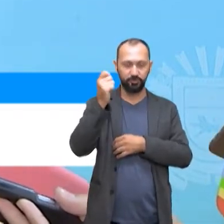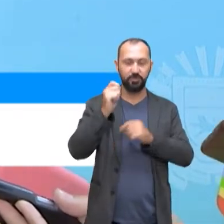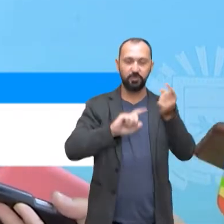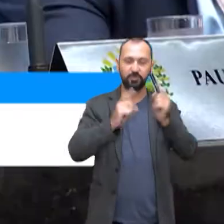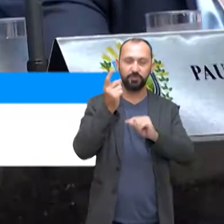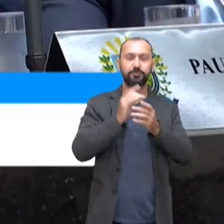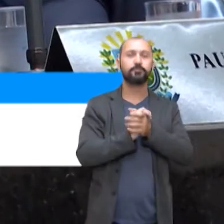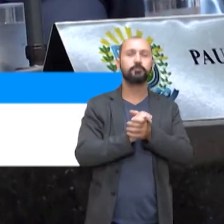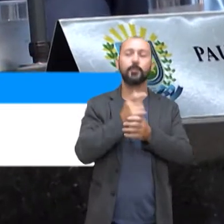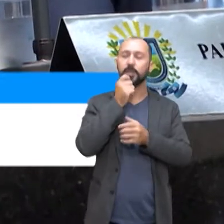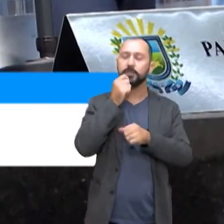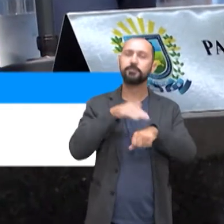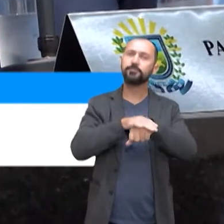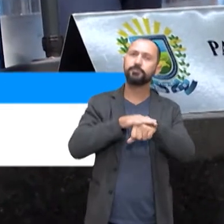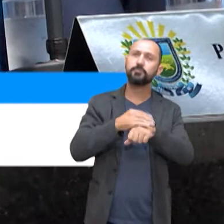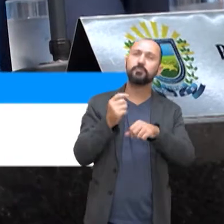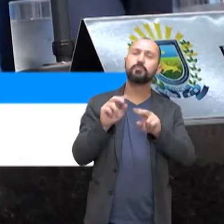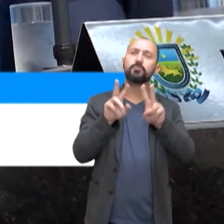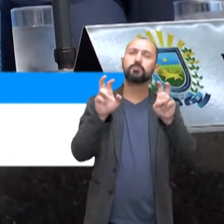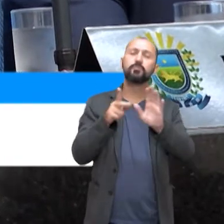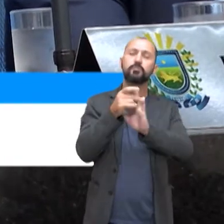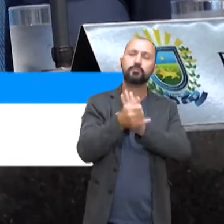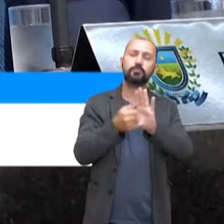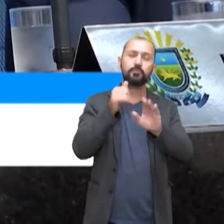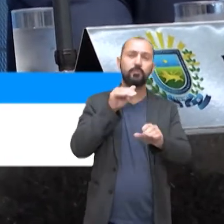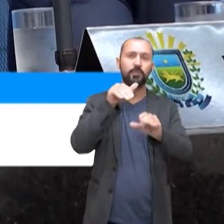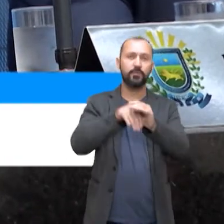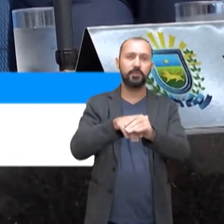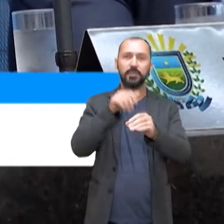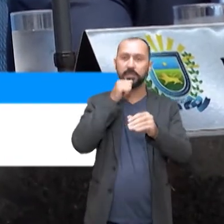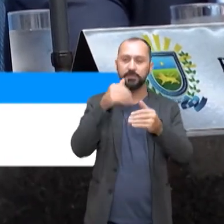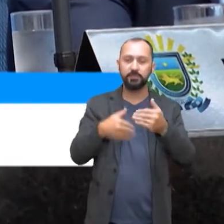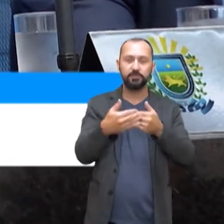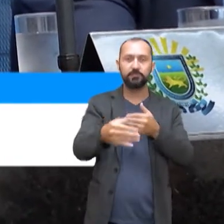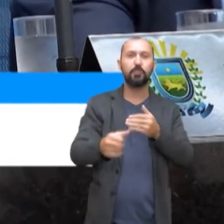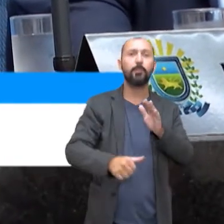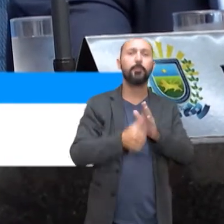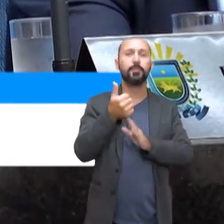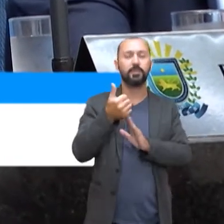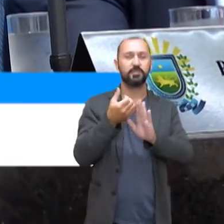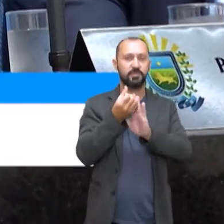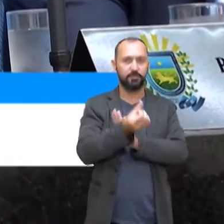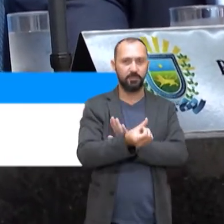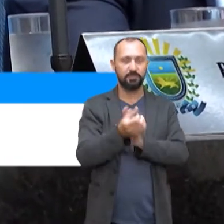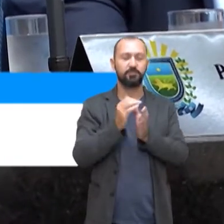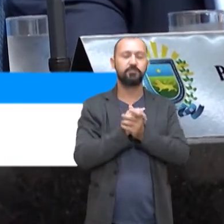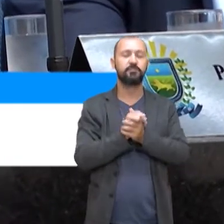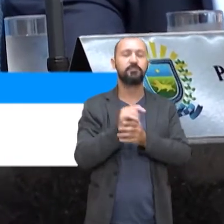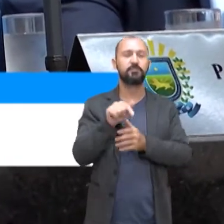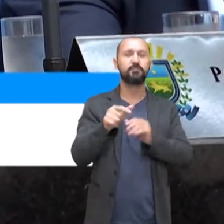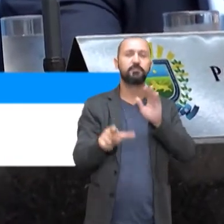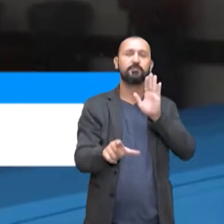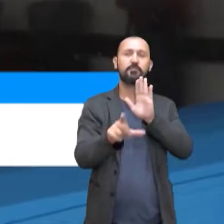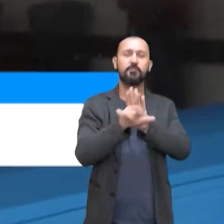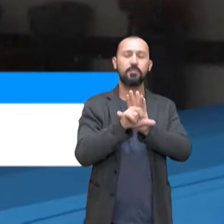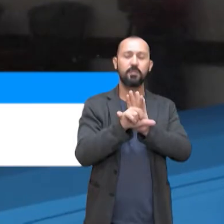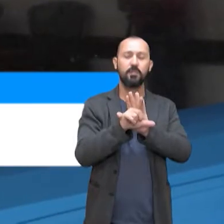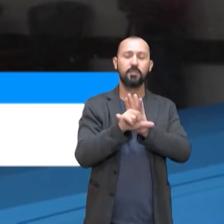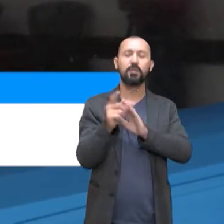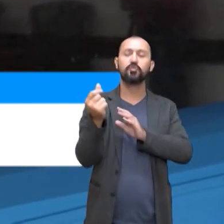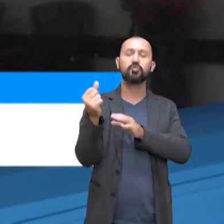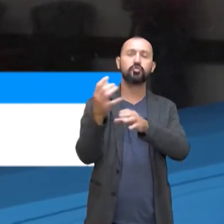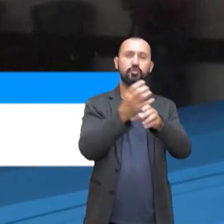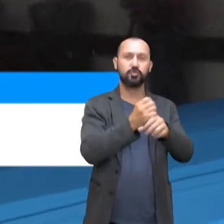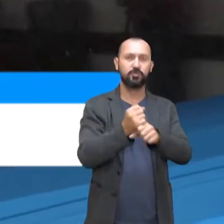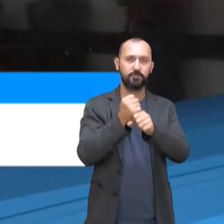Argentina e Chile. O presidente também falou sobre projetos que serão votados ainda no primeiro semestre, entre